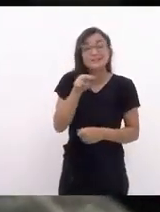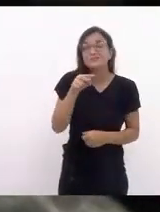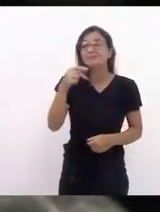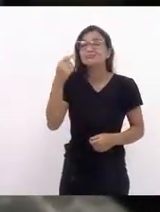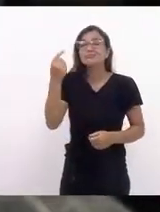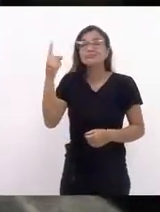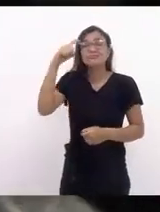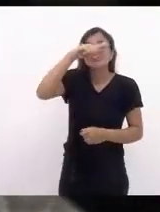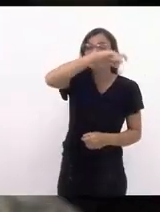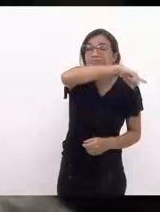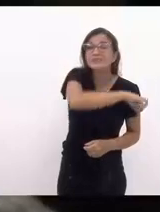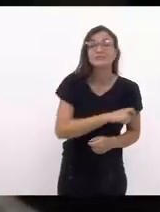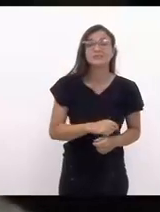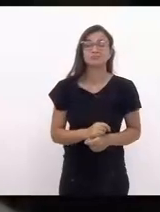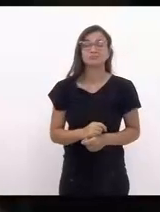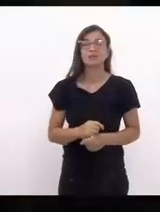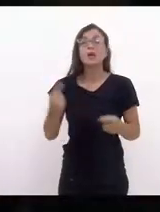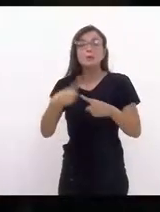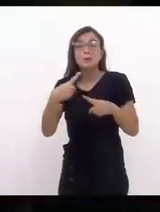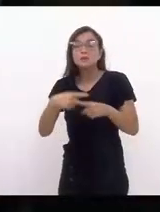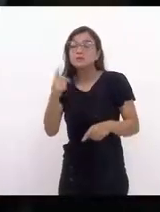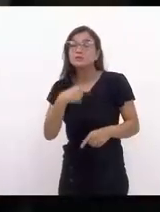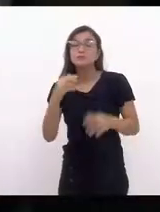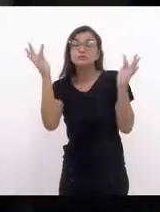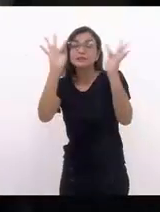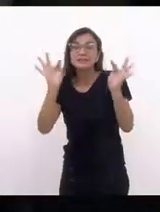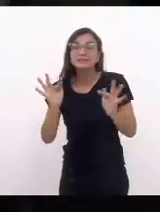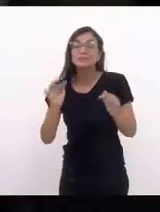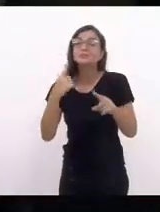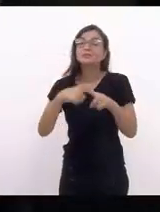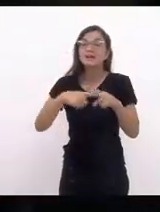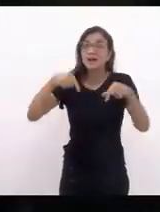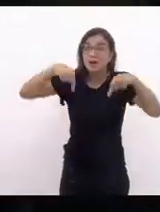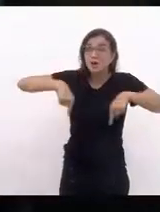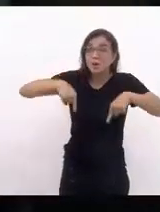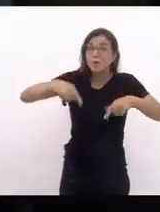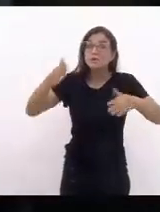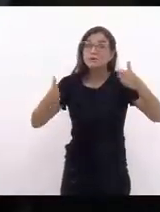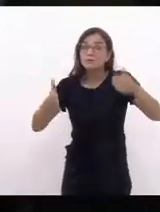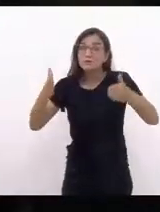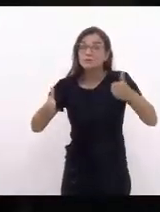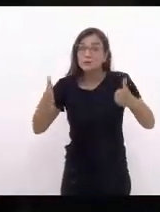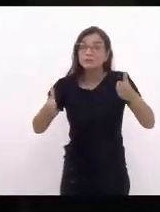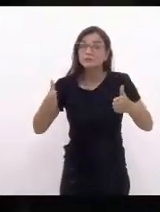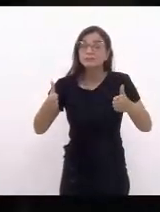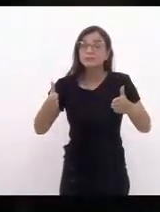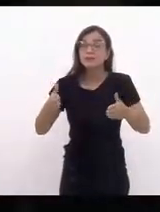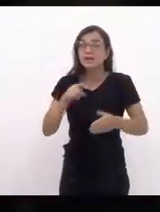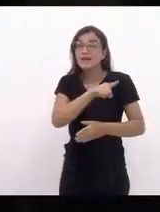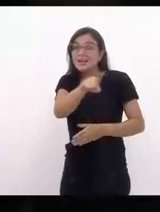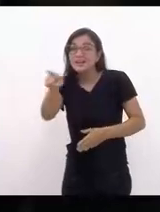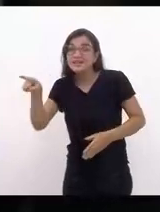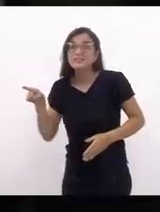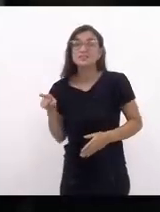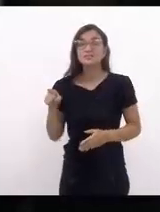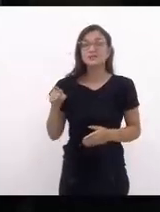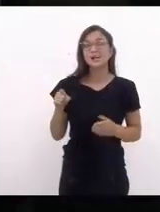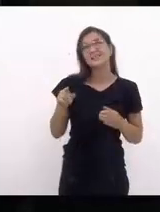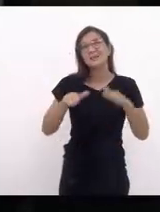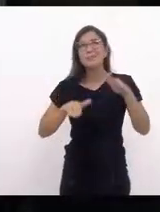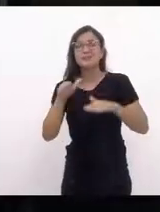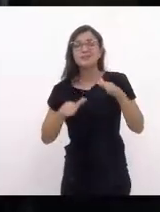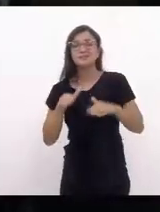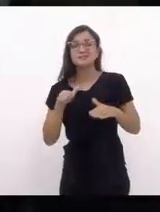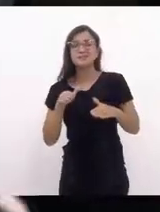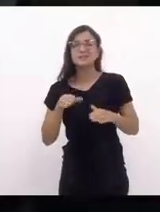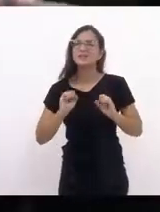e também mais uma felicidade de ver que nesse momento até aqueles que muita das vezes